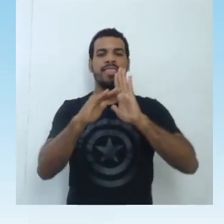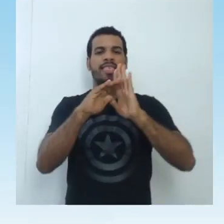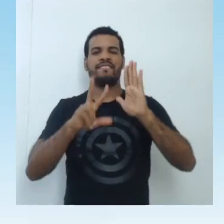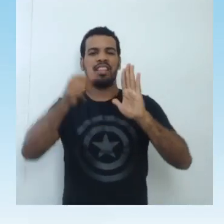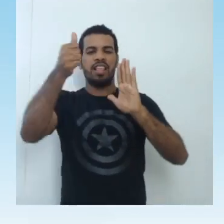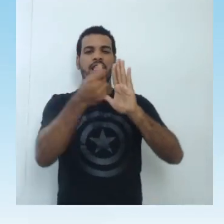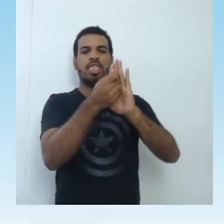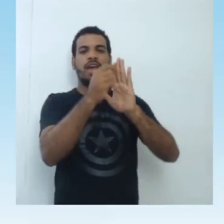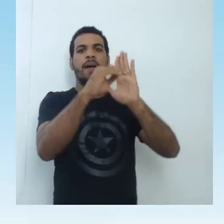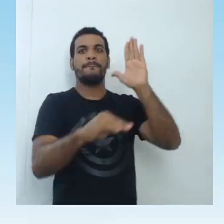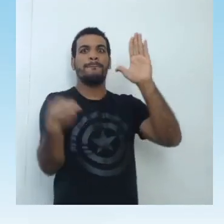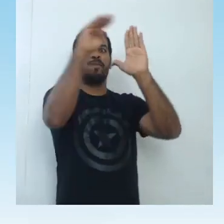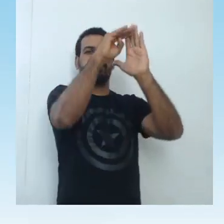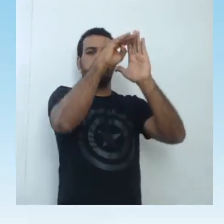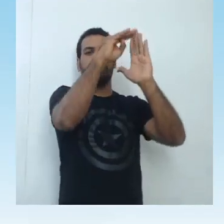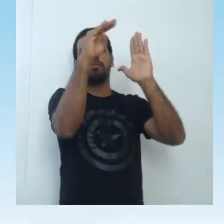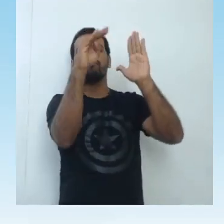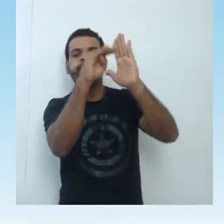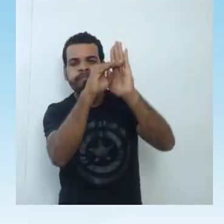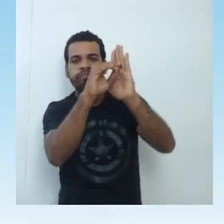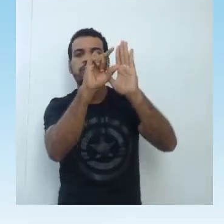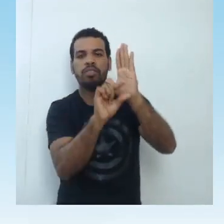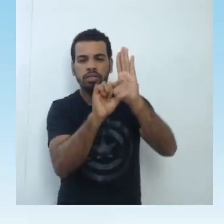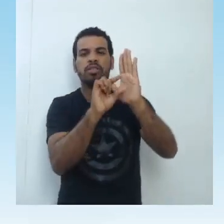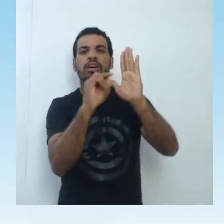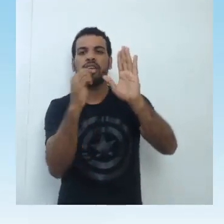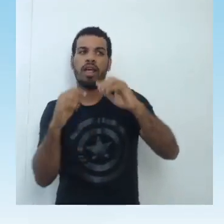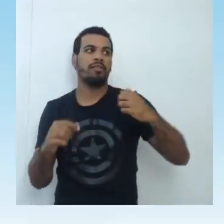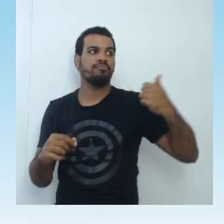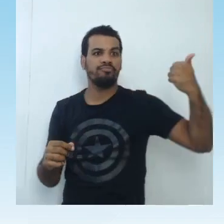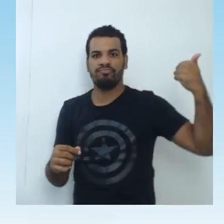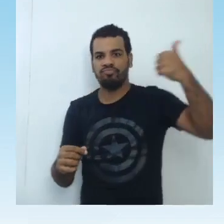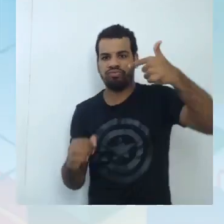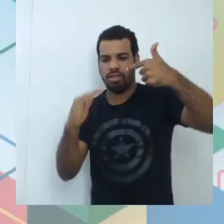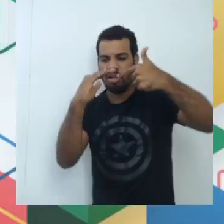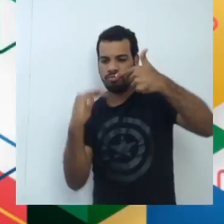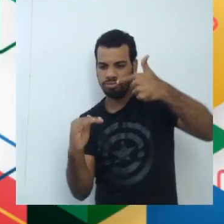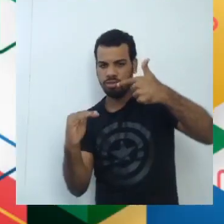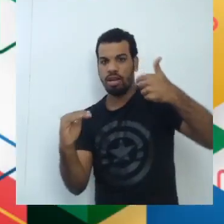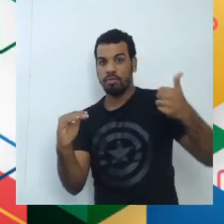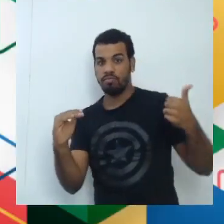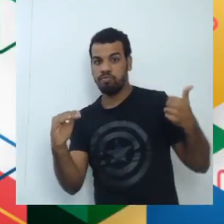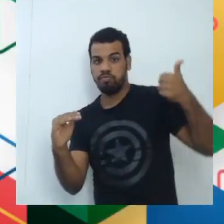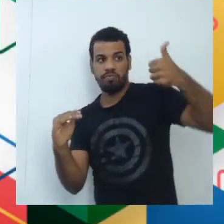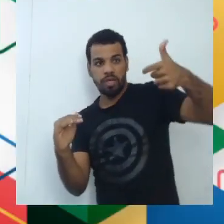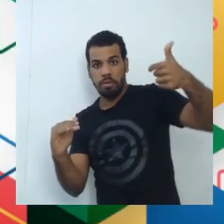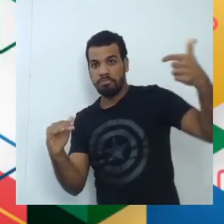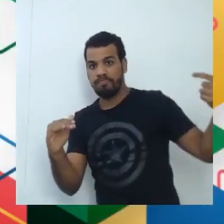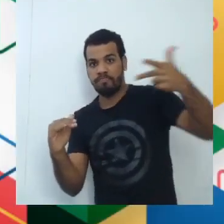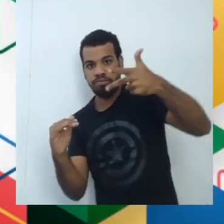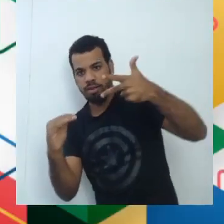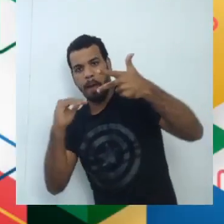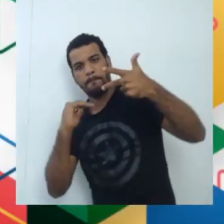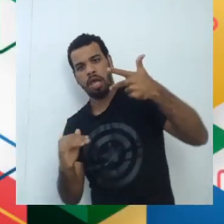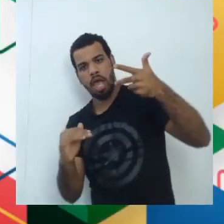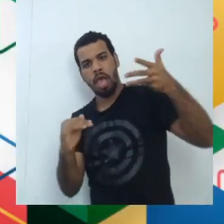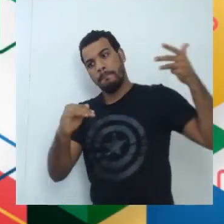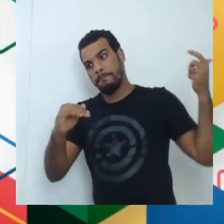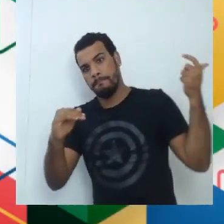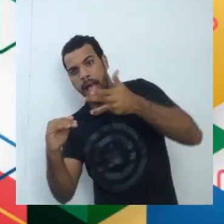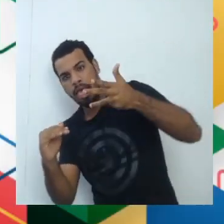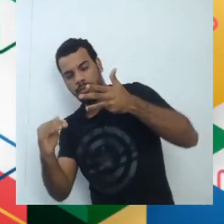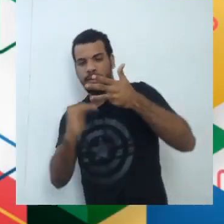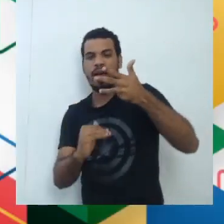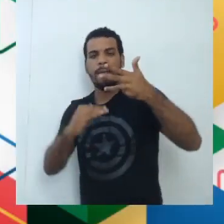e recursos da sociedade. Então a gente vai ter a resposta, a letra C, porque as estruturas sociais no Brasil,